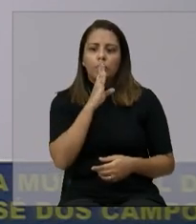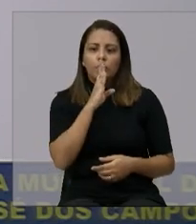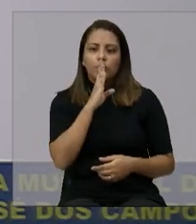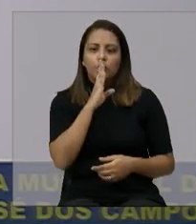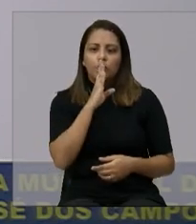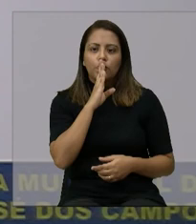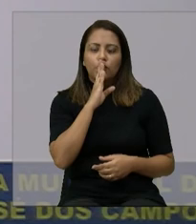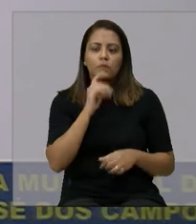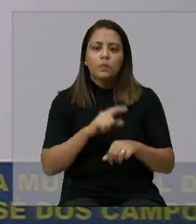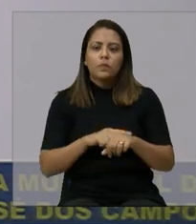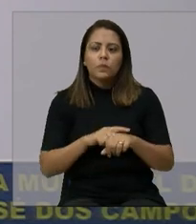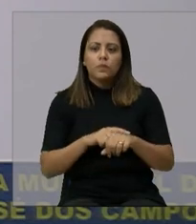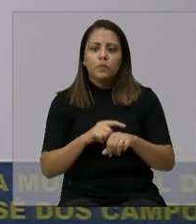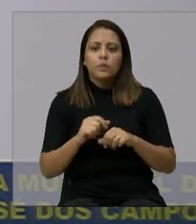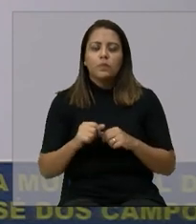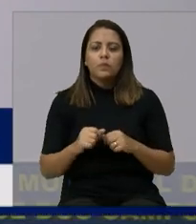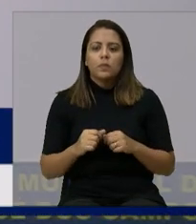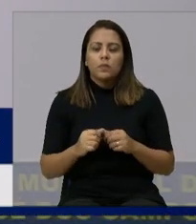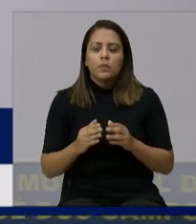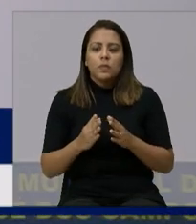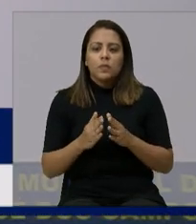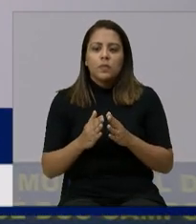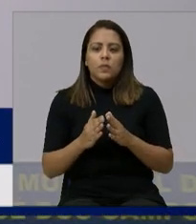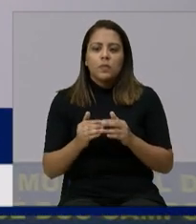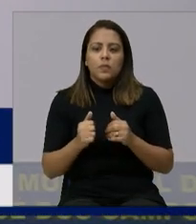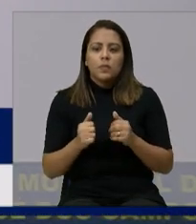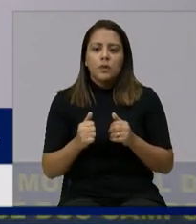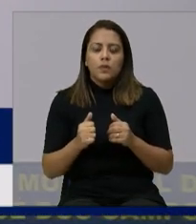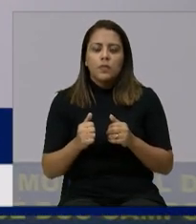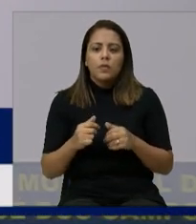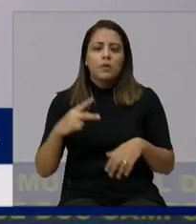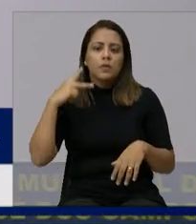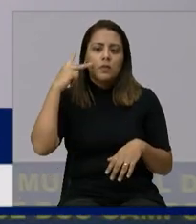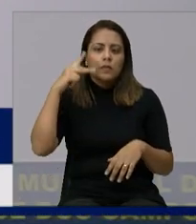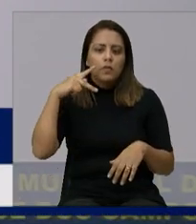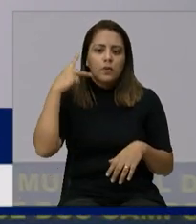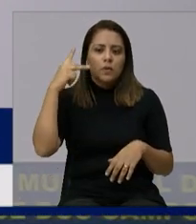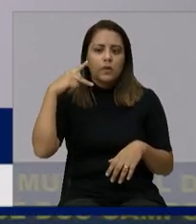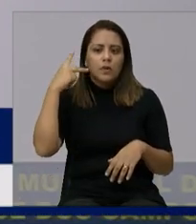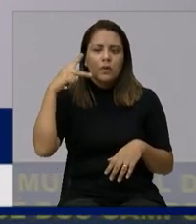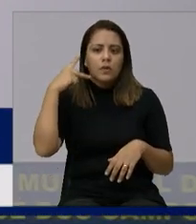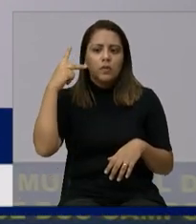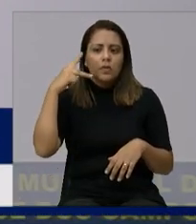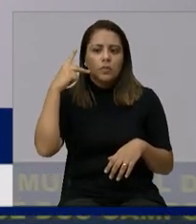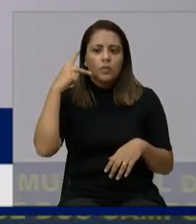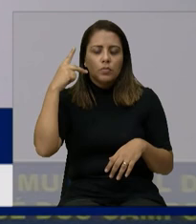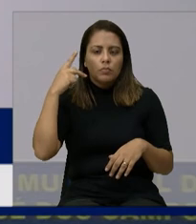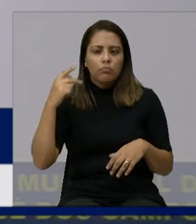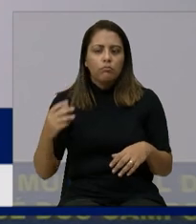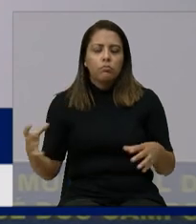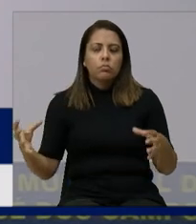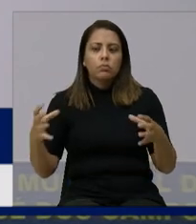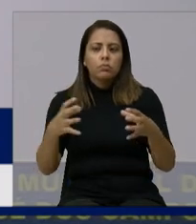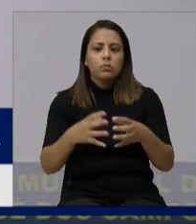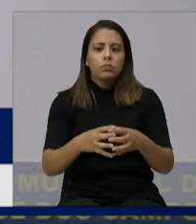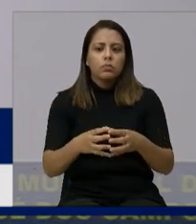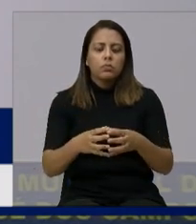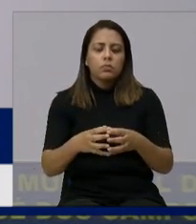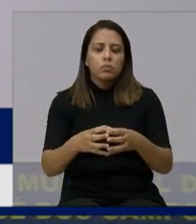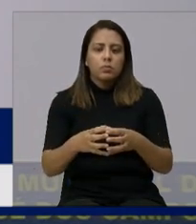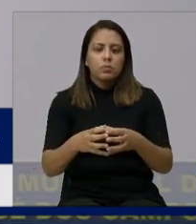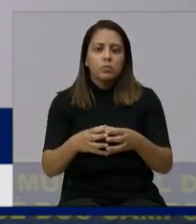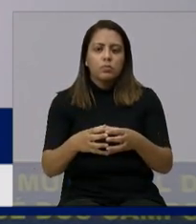A pedido do vereador Robertinho da Padaria, vereador Ciborgue, vereador Juvenil Silvério,